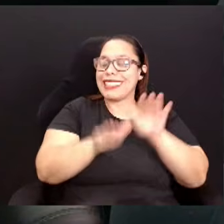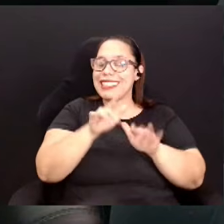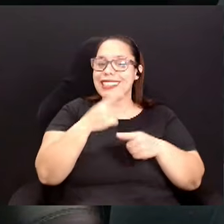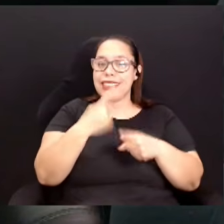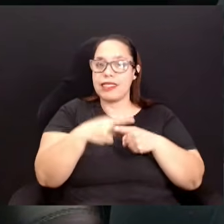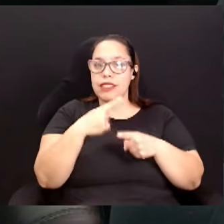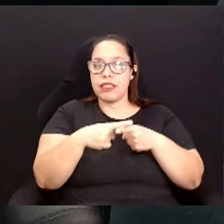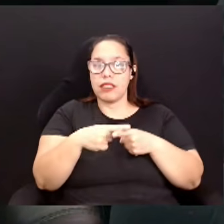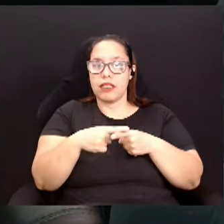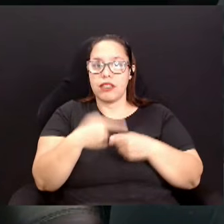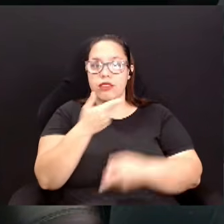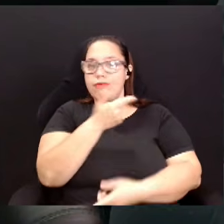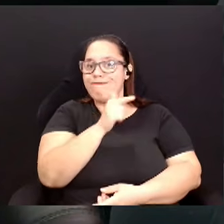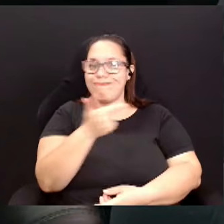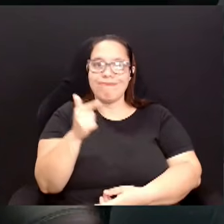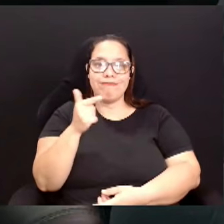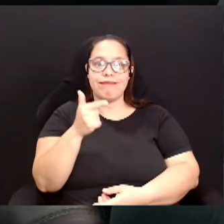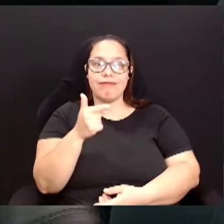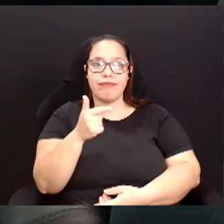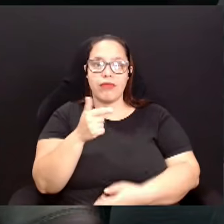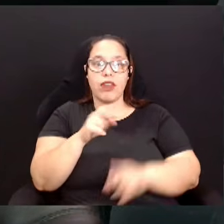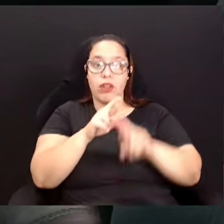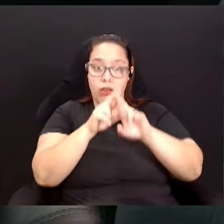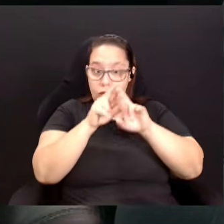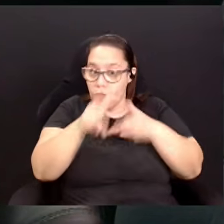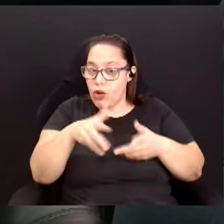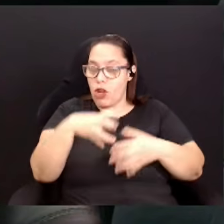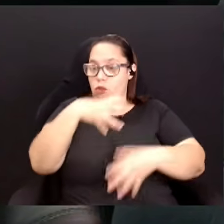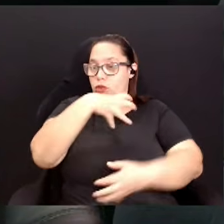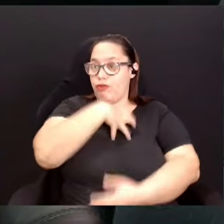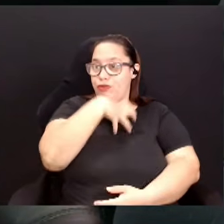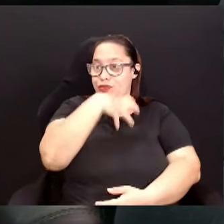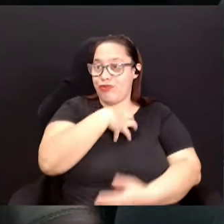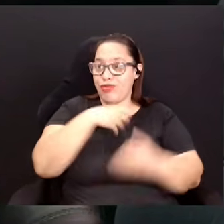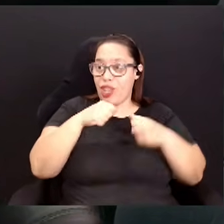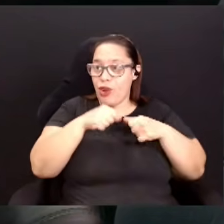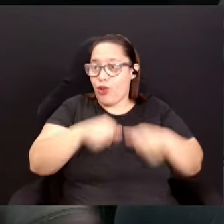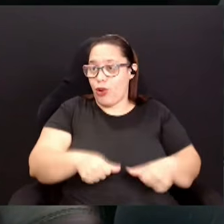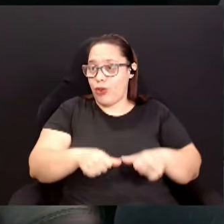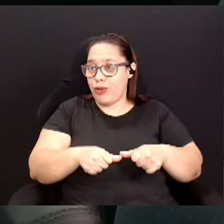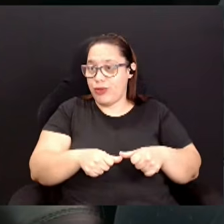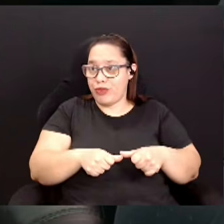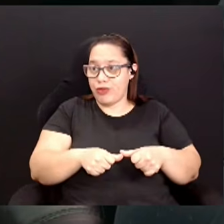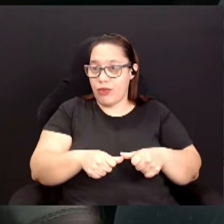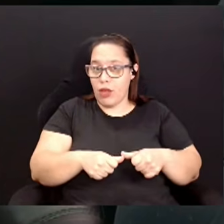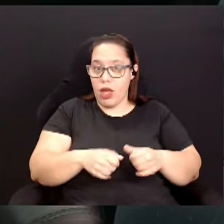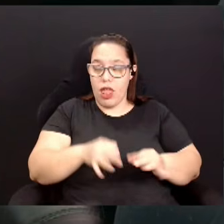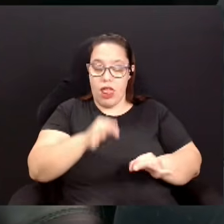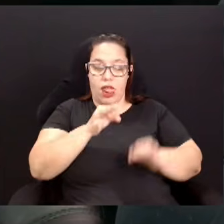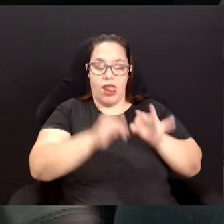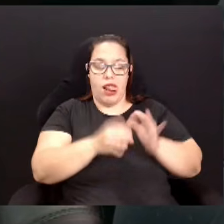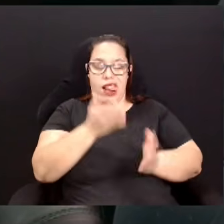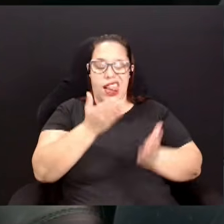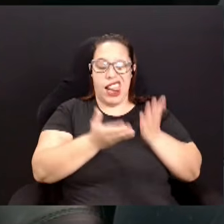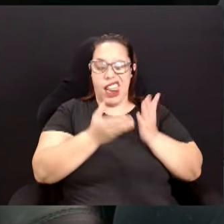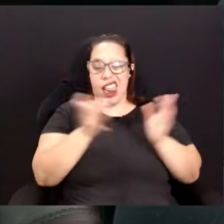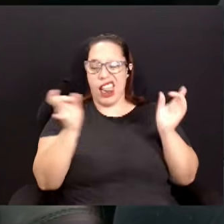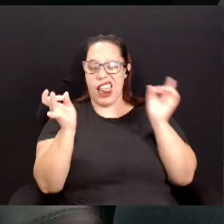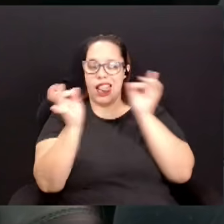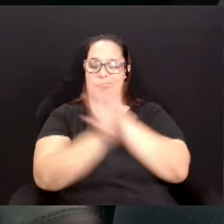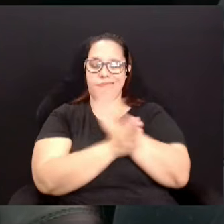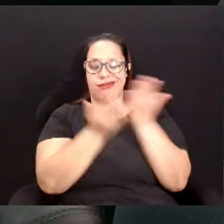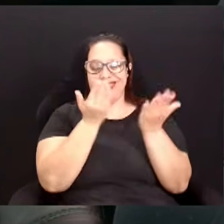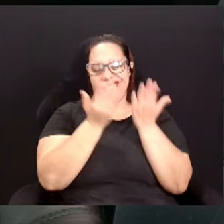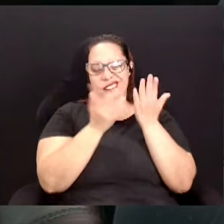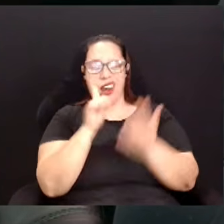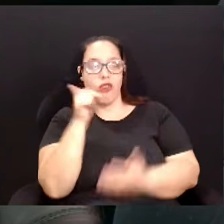tenho condições de fazer diferente. É assim que eu estou. Sabe, o julgamento, a gente está muito pronto para julgar o outro.